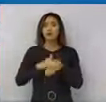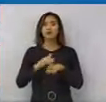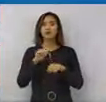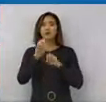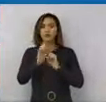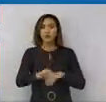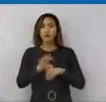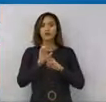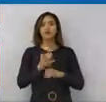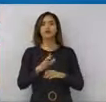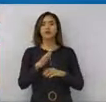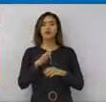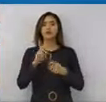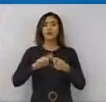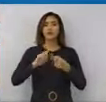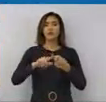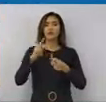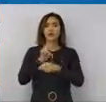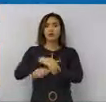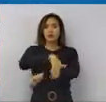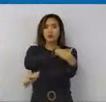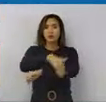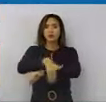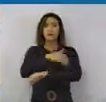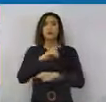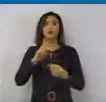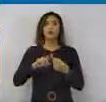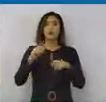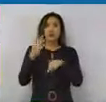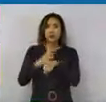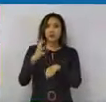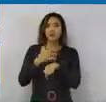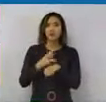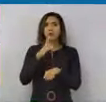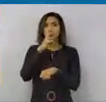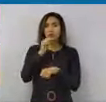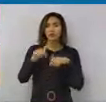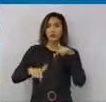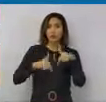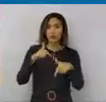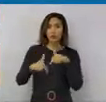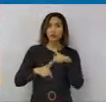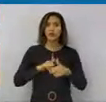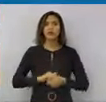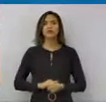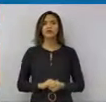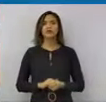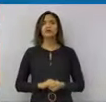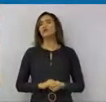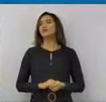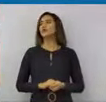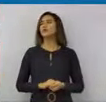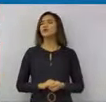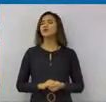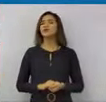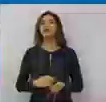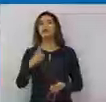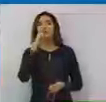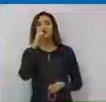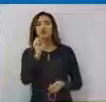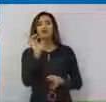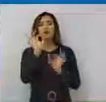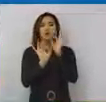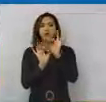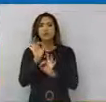sanitária, a gestão sobre áreas contaminadas, treinamento da força de trabalho, um forte planejamento para a questão